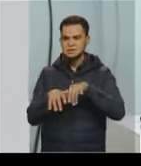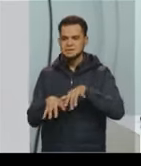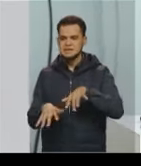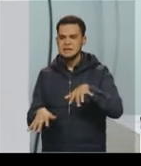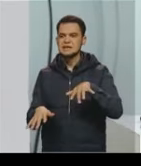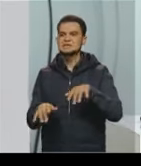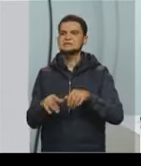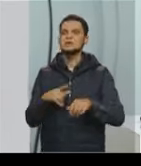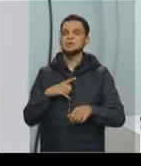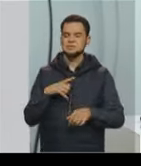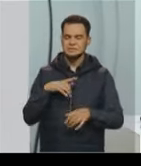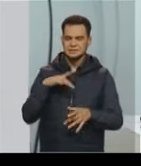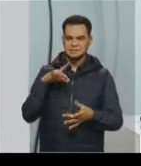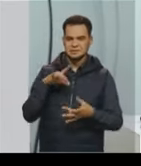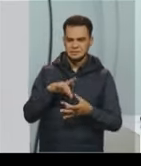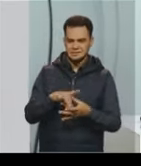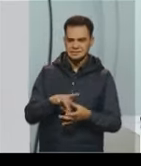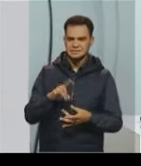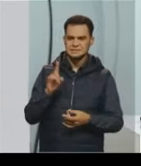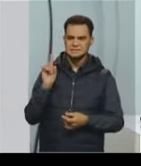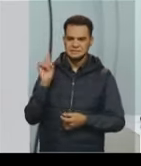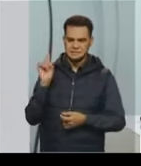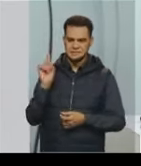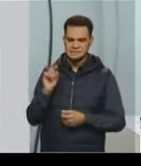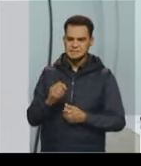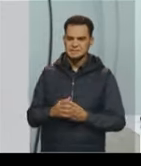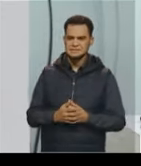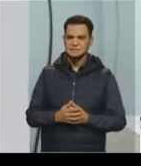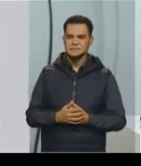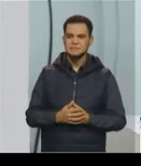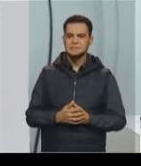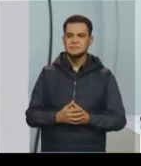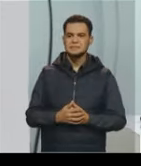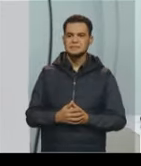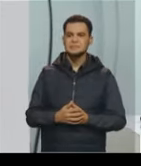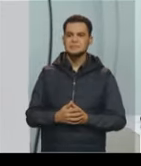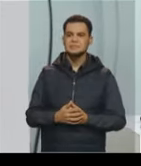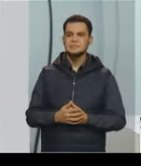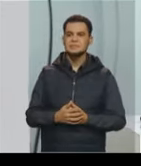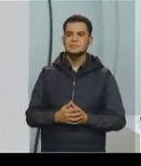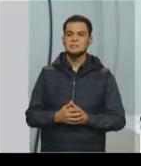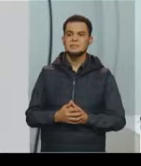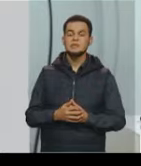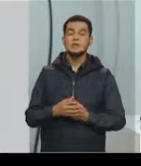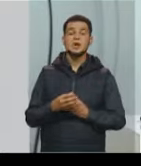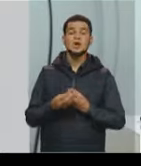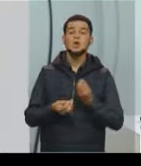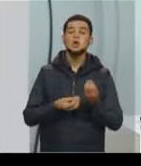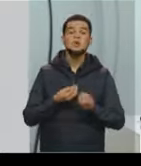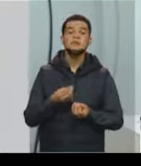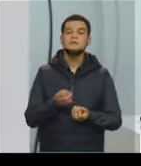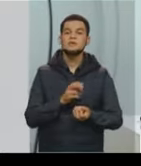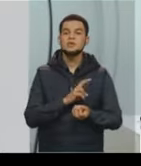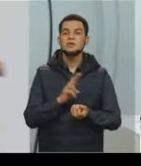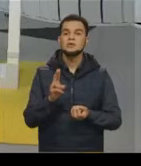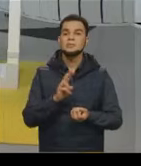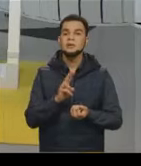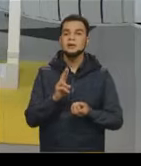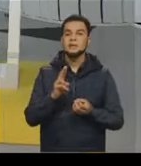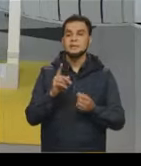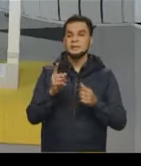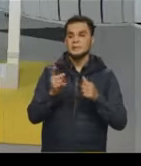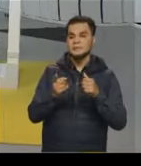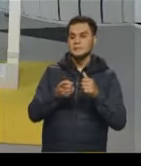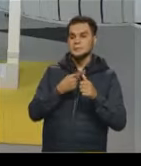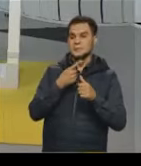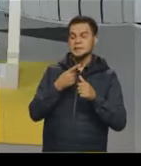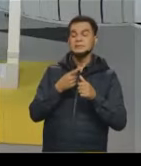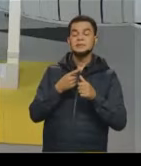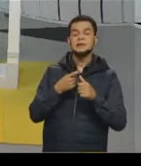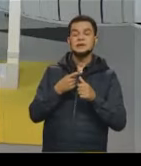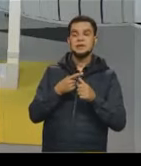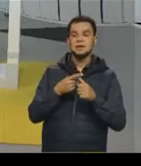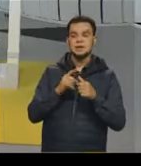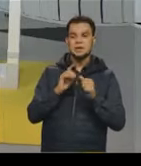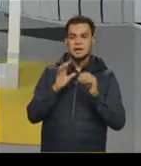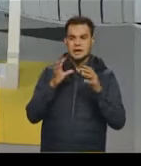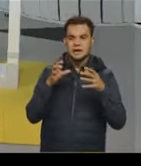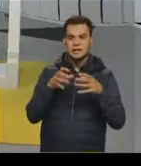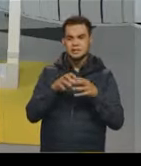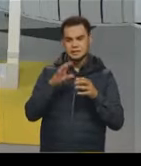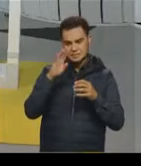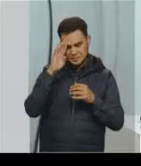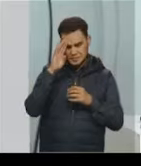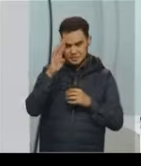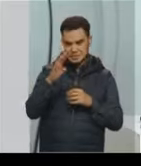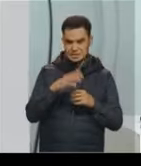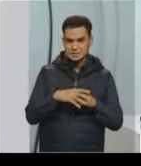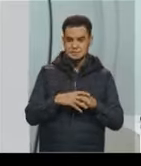outra ramificação, certo? Então, como que vai ser a nomeação? Primeiro, cadeia principal que nós vamos nomear. Então,